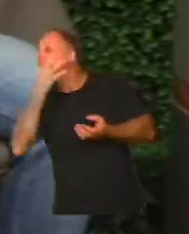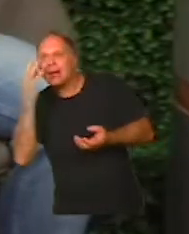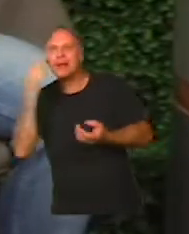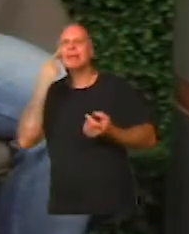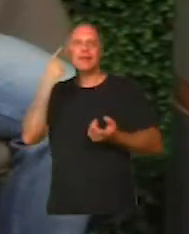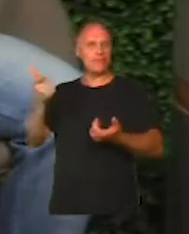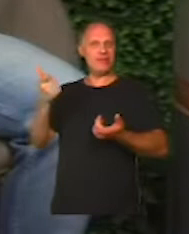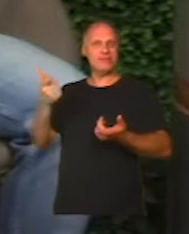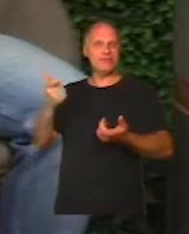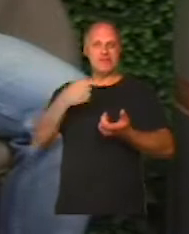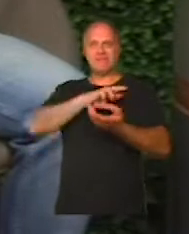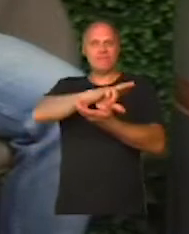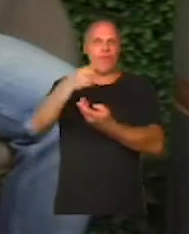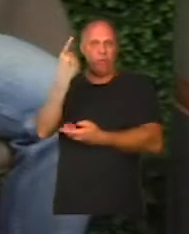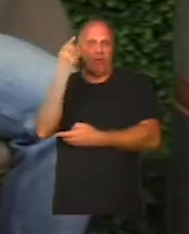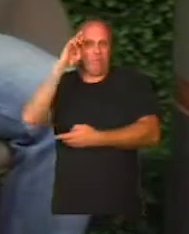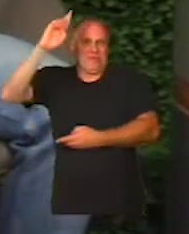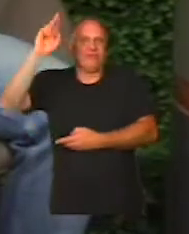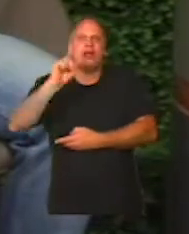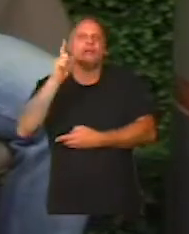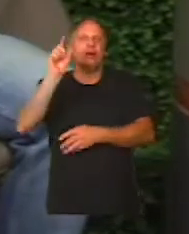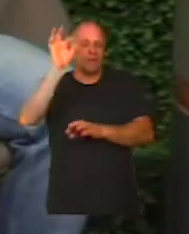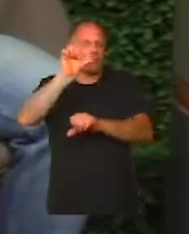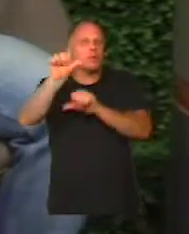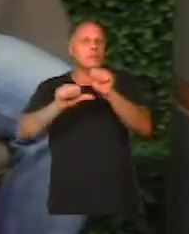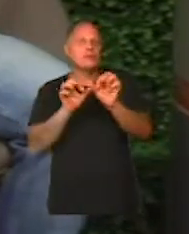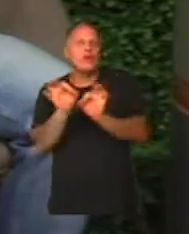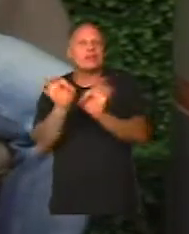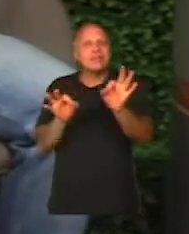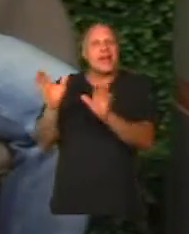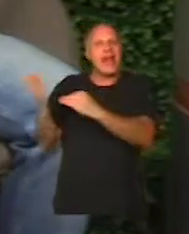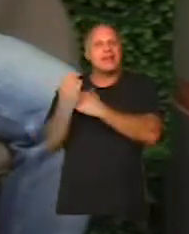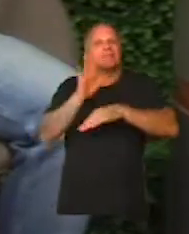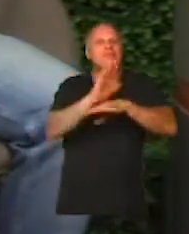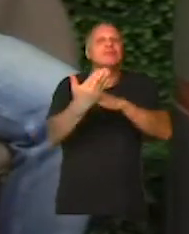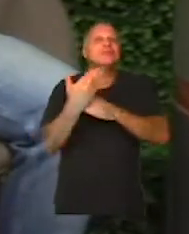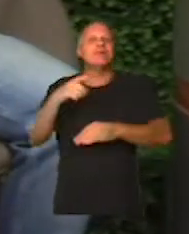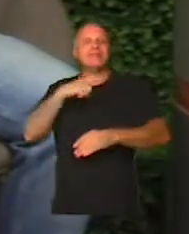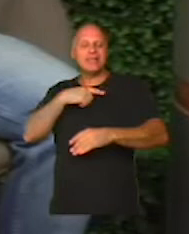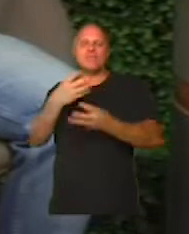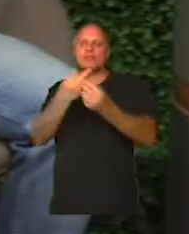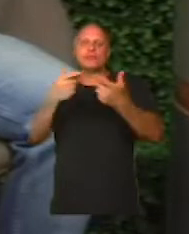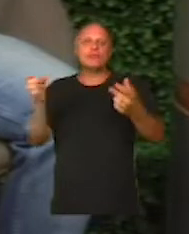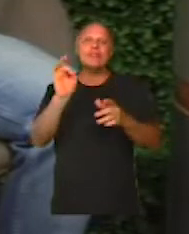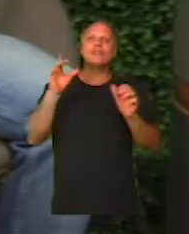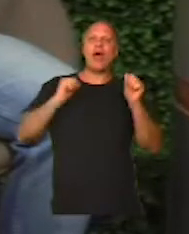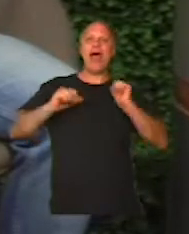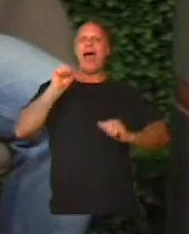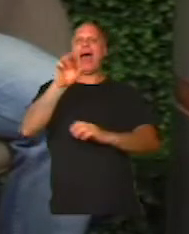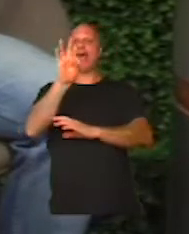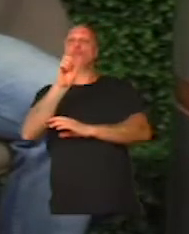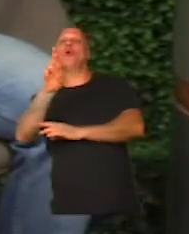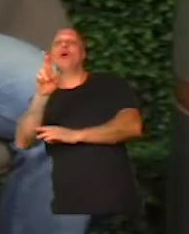ver na parte da ilha que maquia o pessoal, né? Que bacana. Então, a gente tem uma série de coisas que não é só ser ator, né?